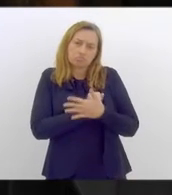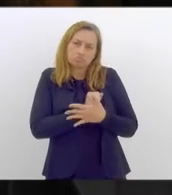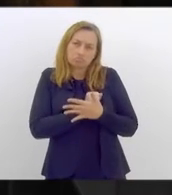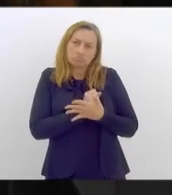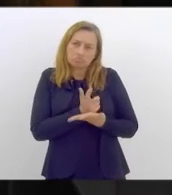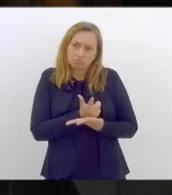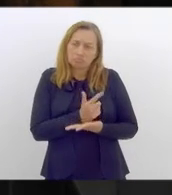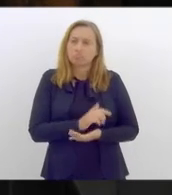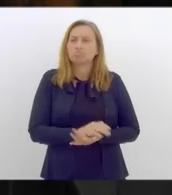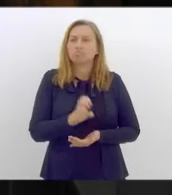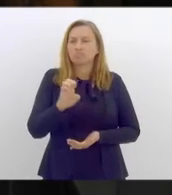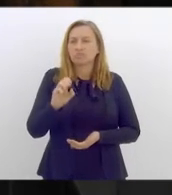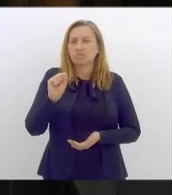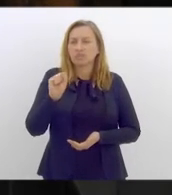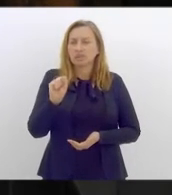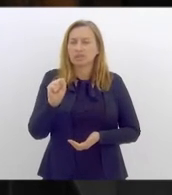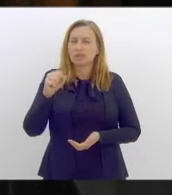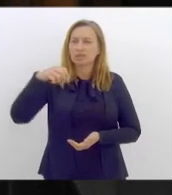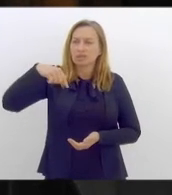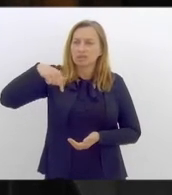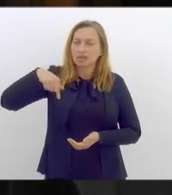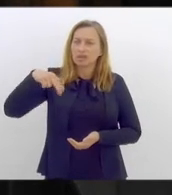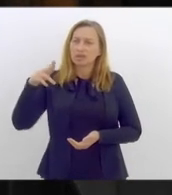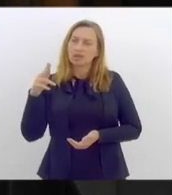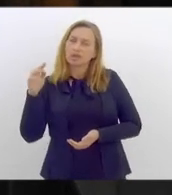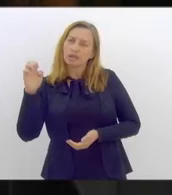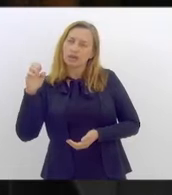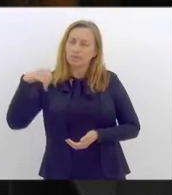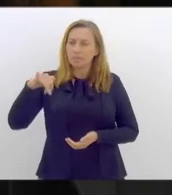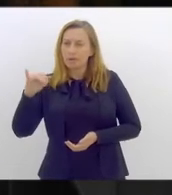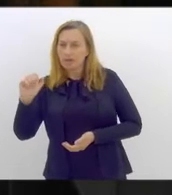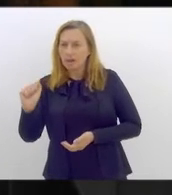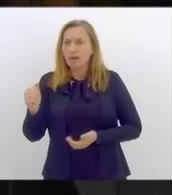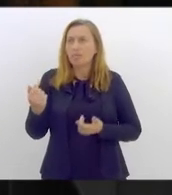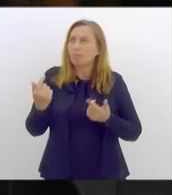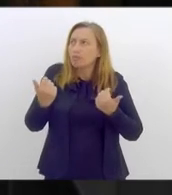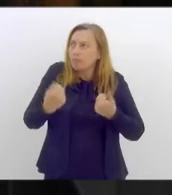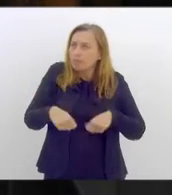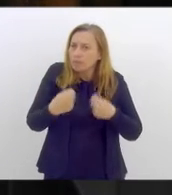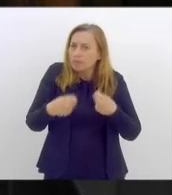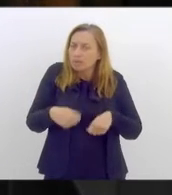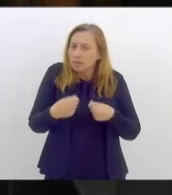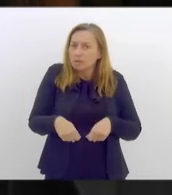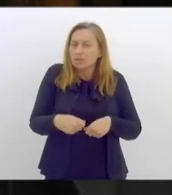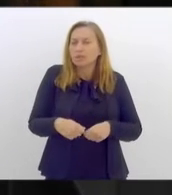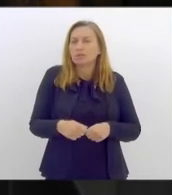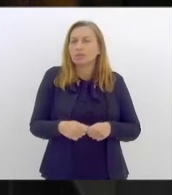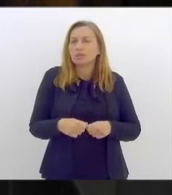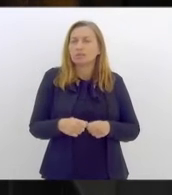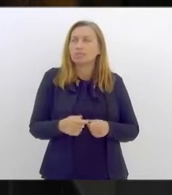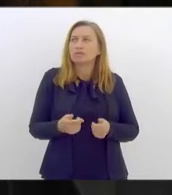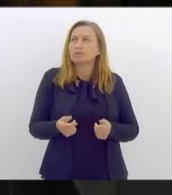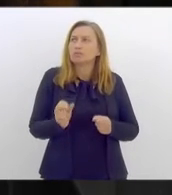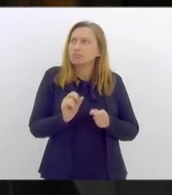com isquemia precisando colocar estante fazer